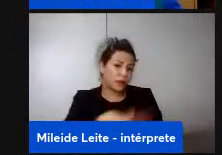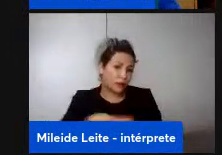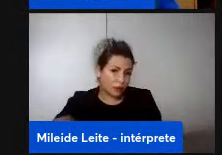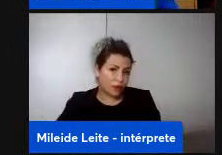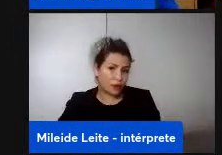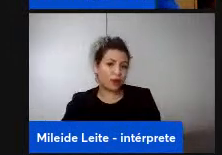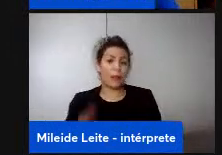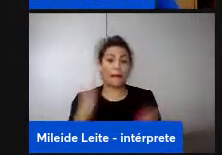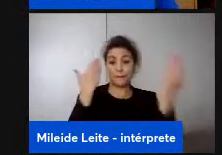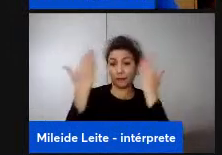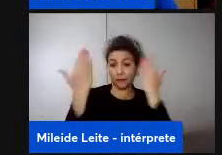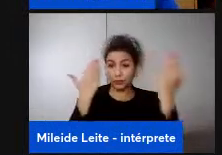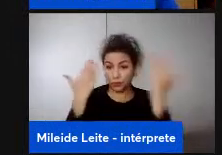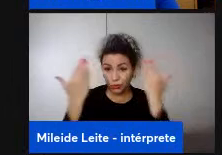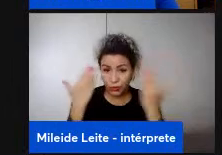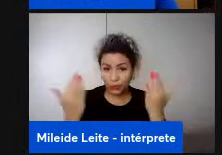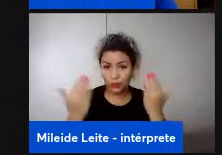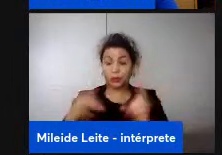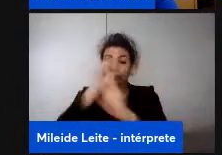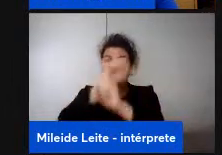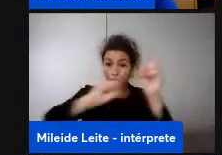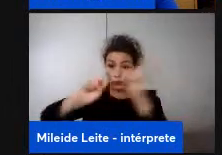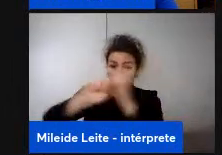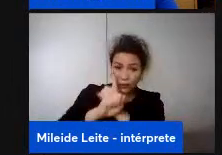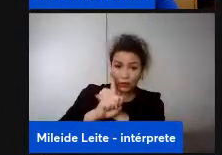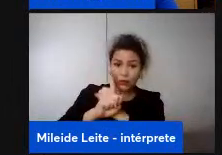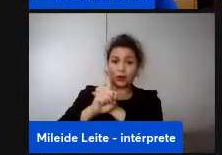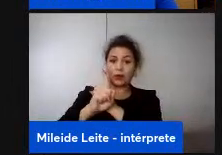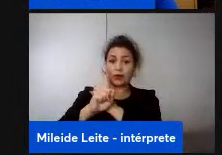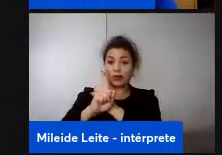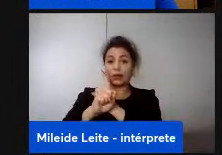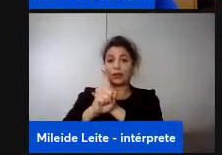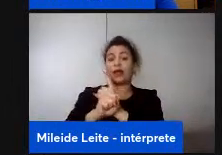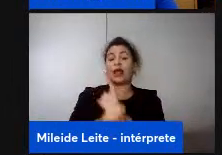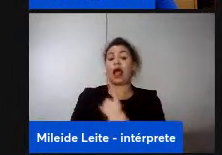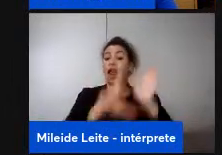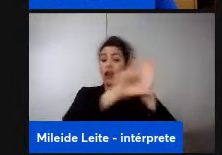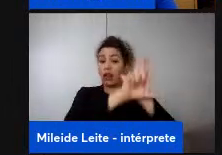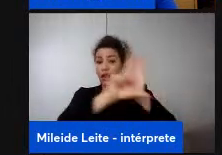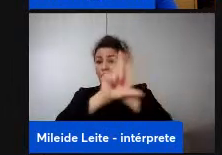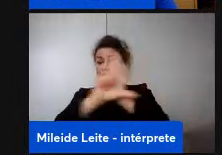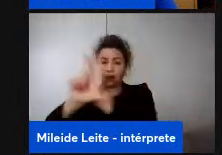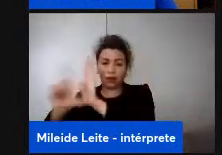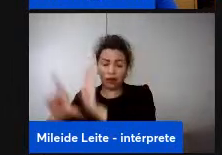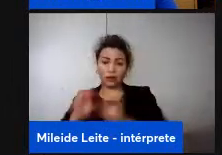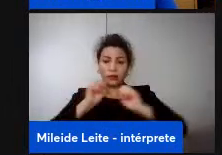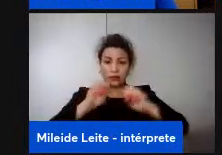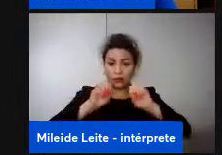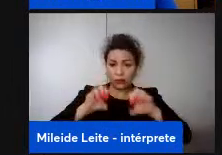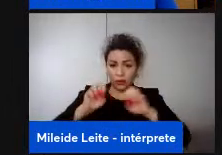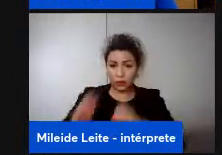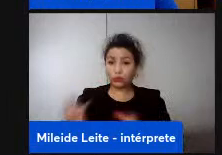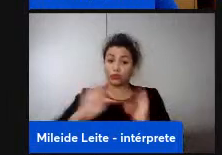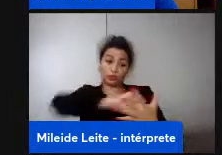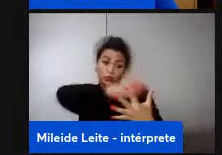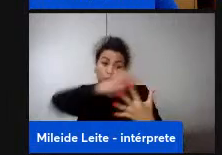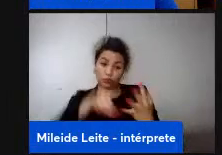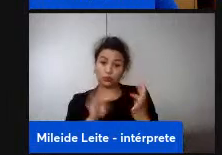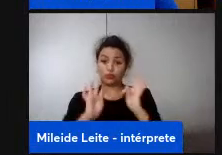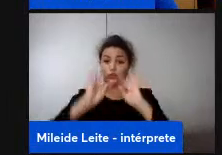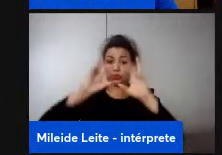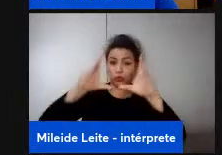como a psicologia, como a sociologia, como a própria legislação educacional, né, tudo isso